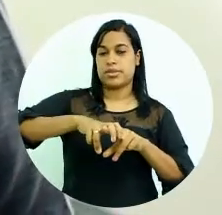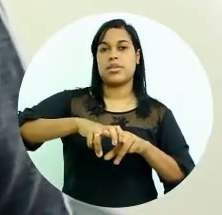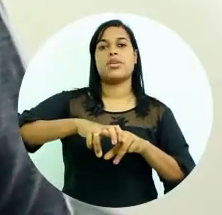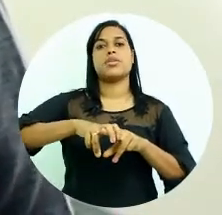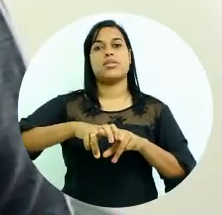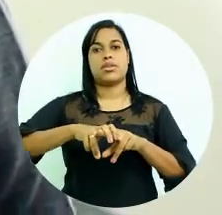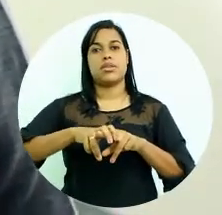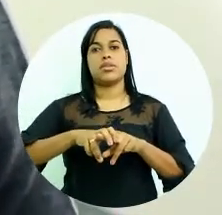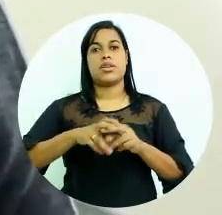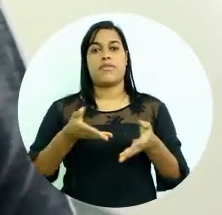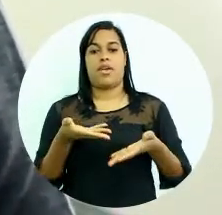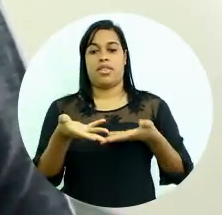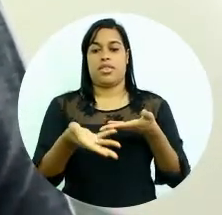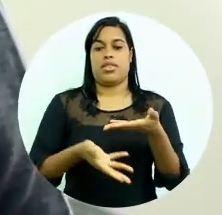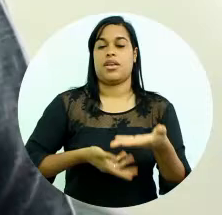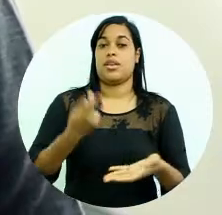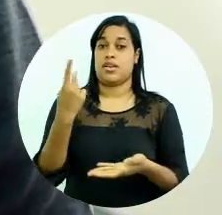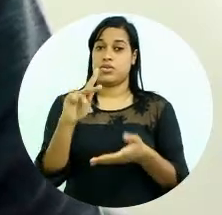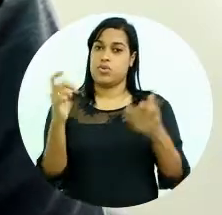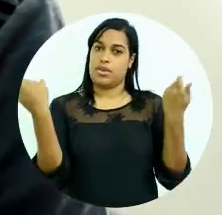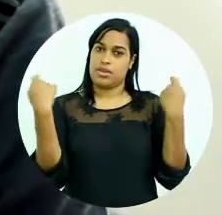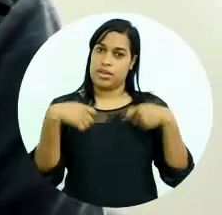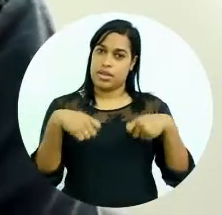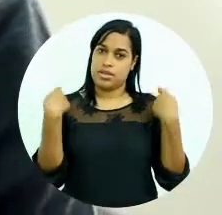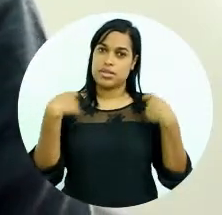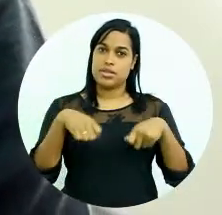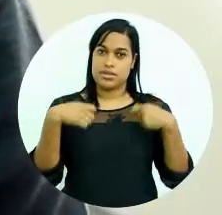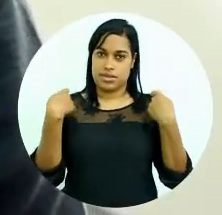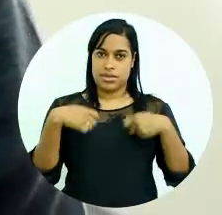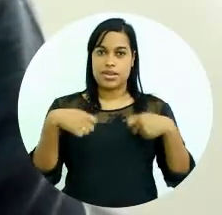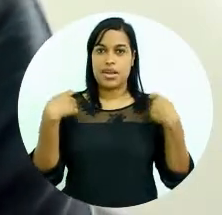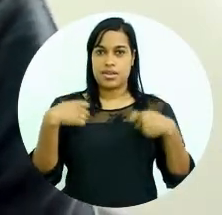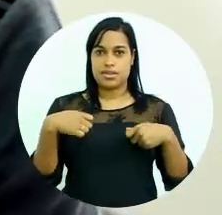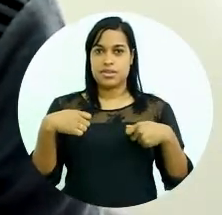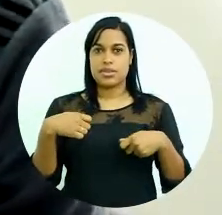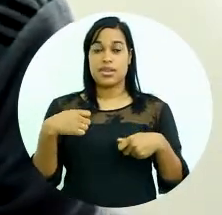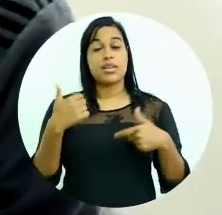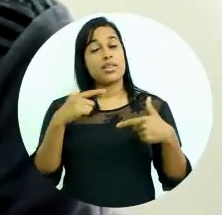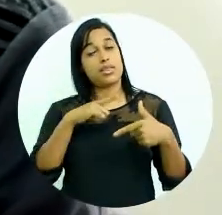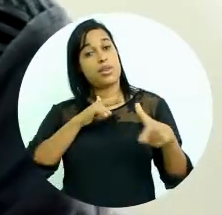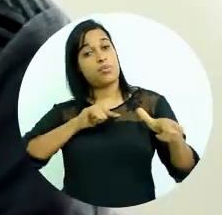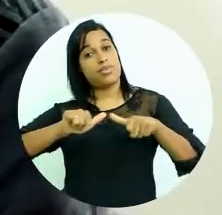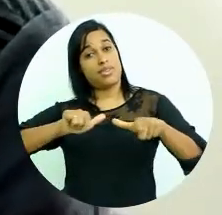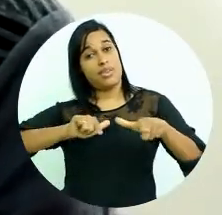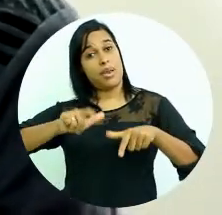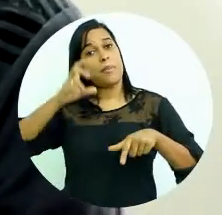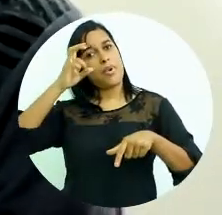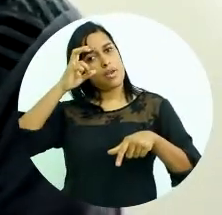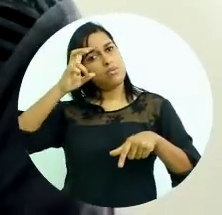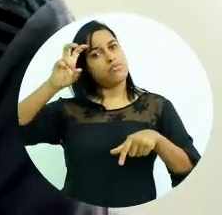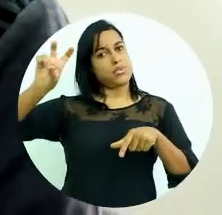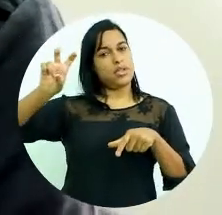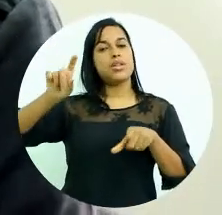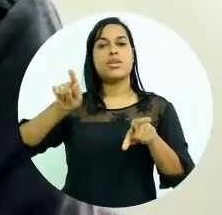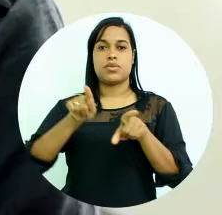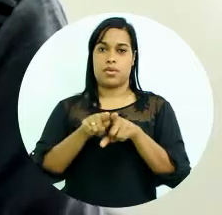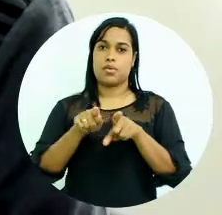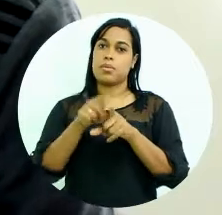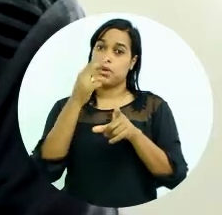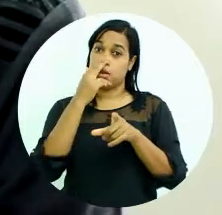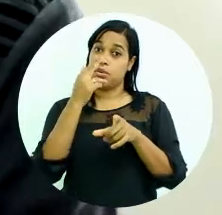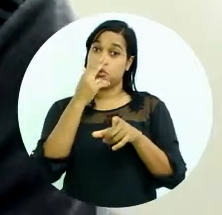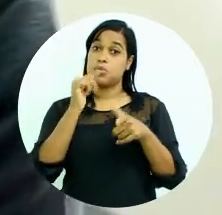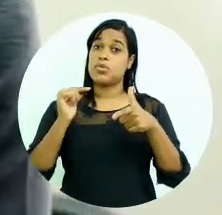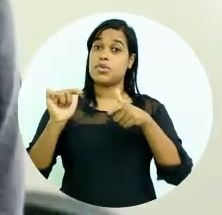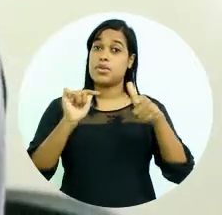uma cadeira que vai atender à sua necessidade. Então, há um trabalho intelectual e,